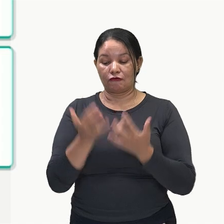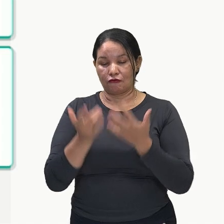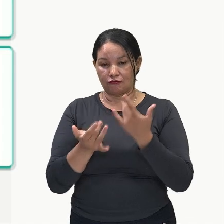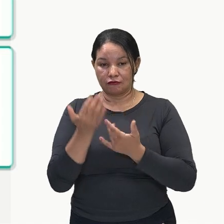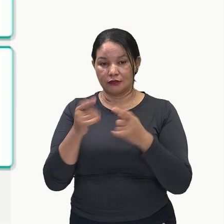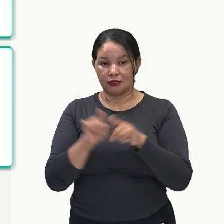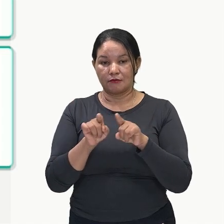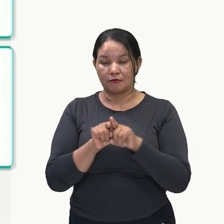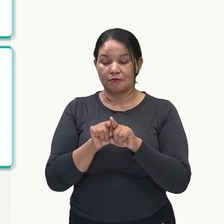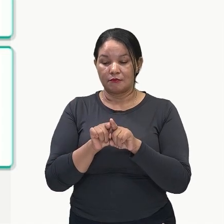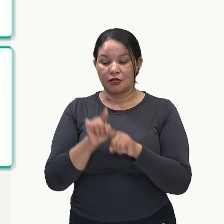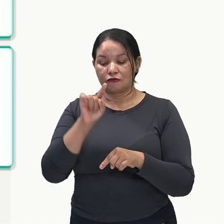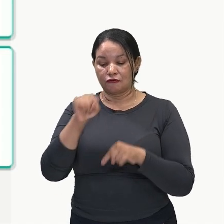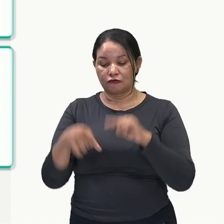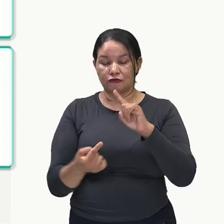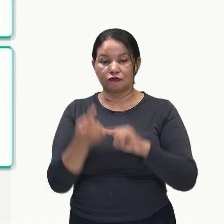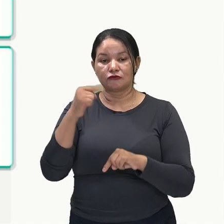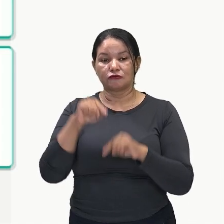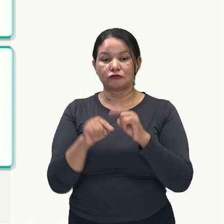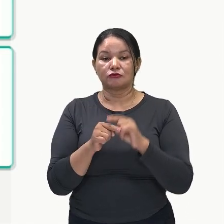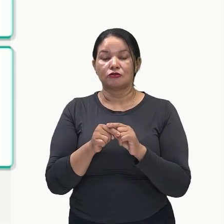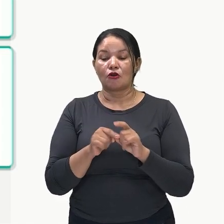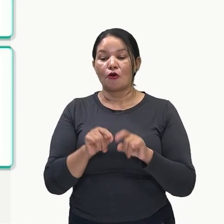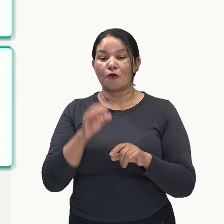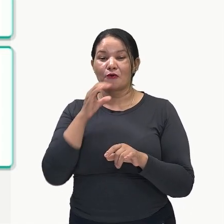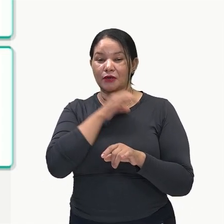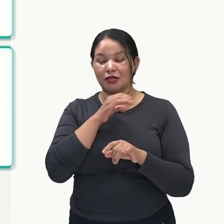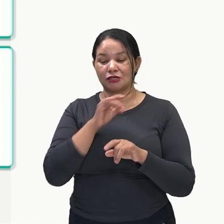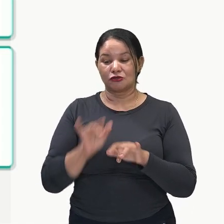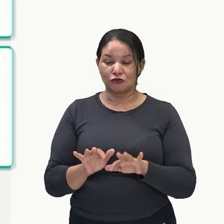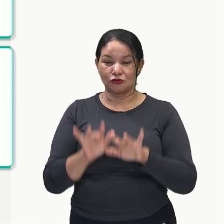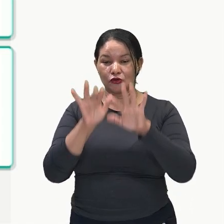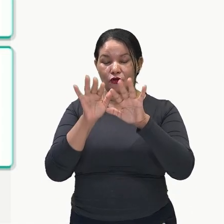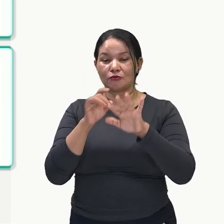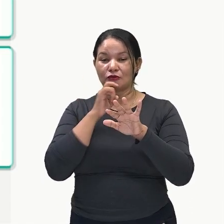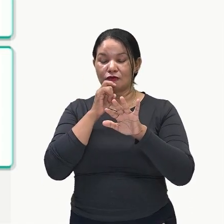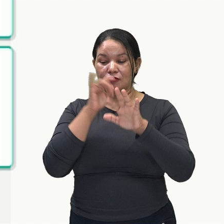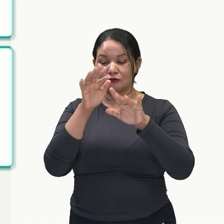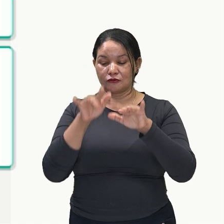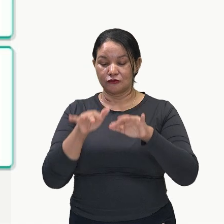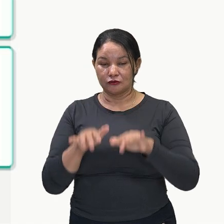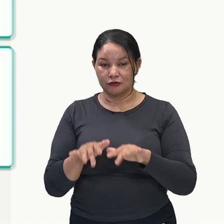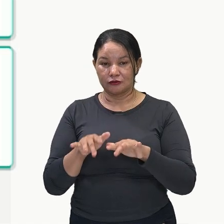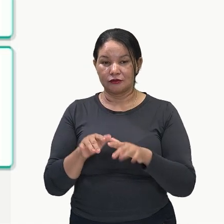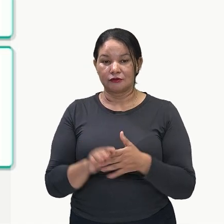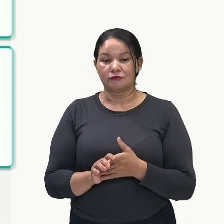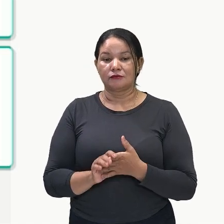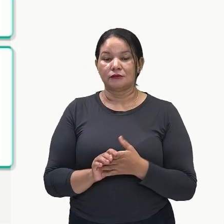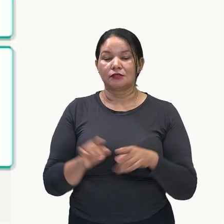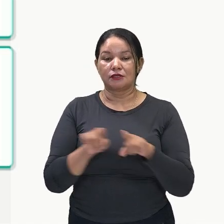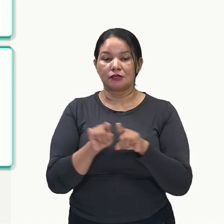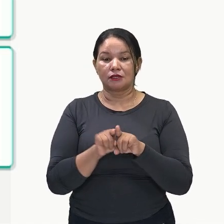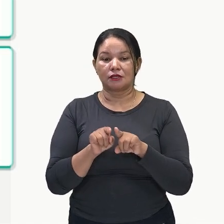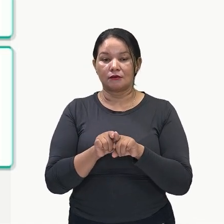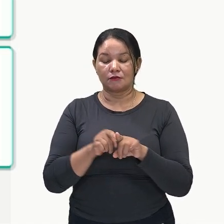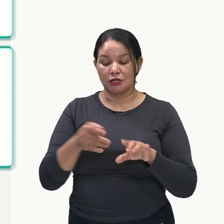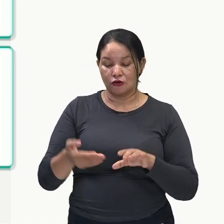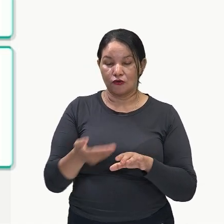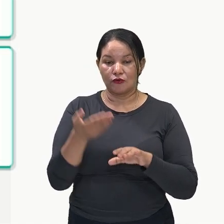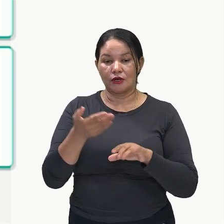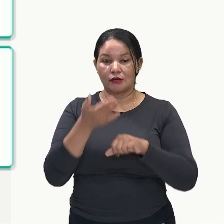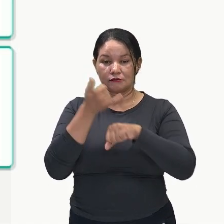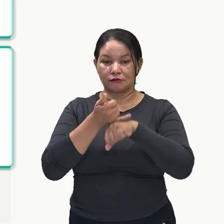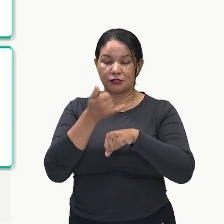fria desce. Na condução, nós temos a colher de pau, né, quando a gente pega a colher de metal, quando está